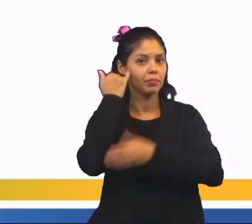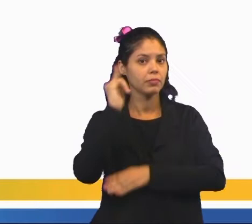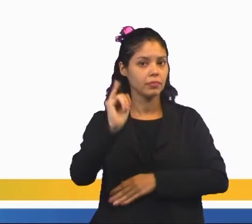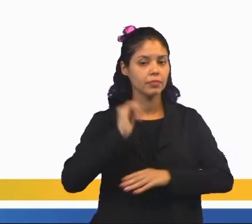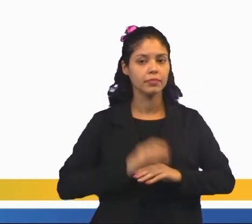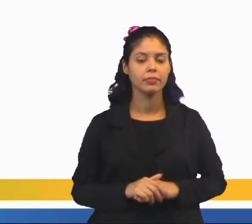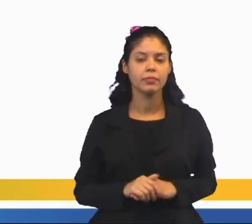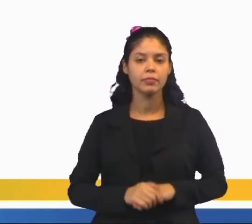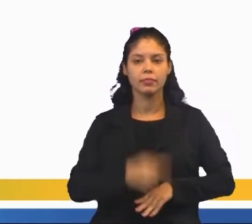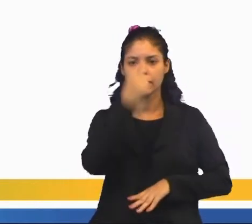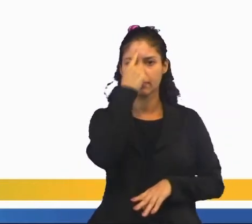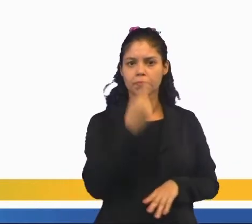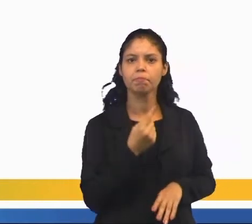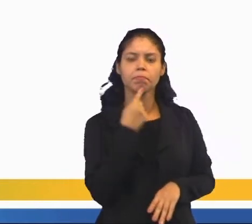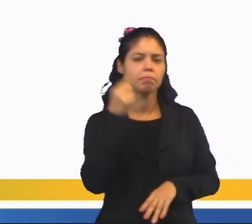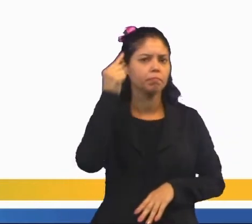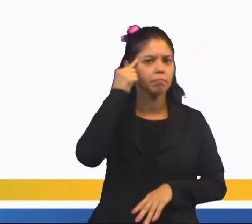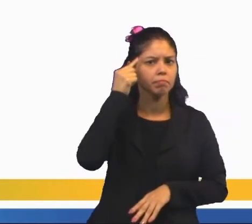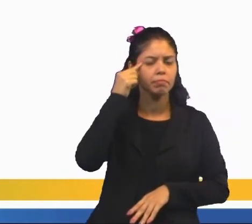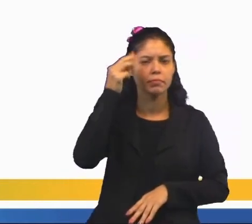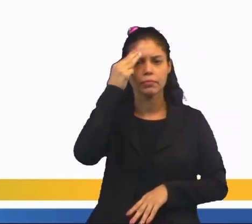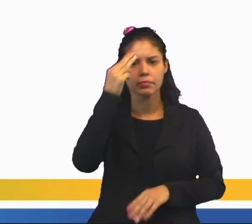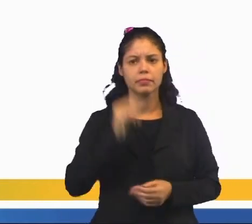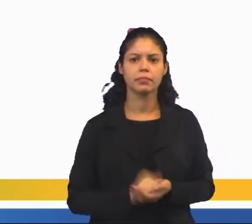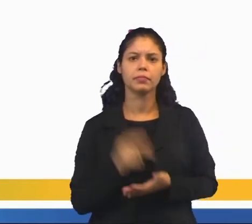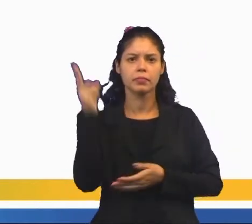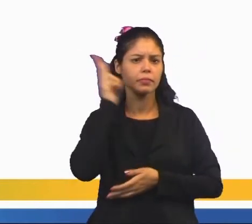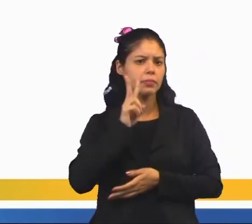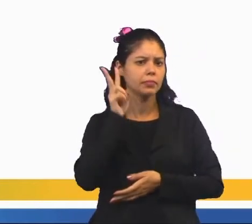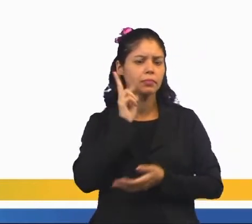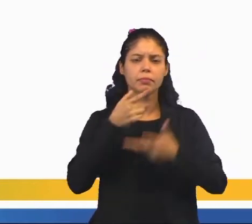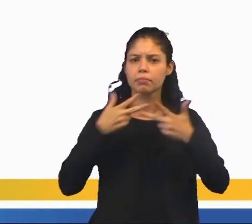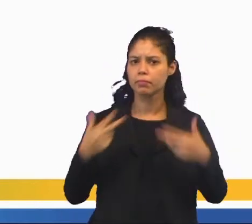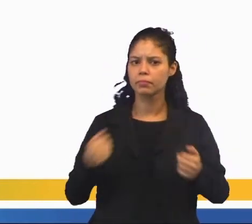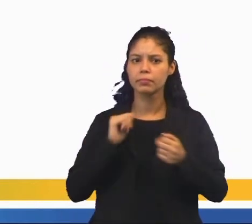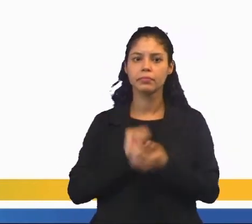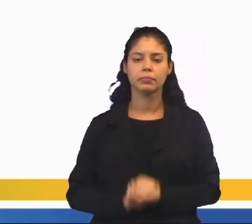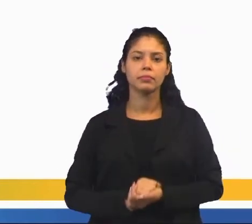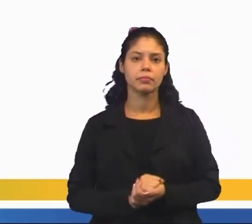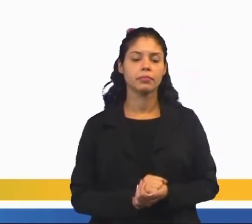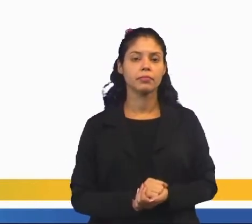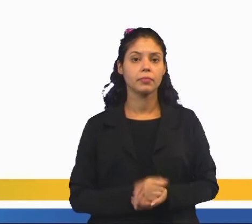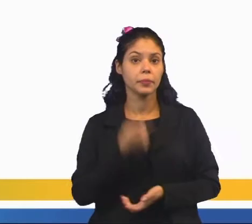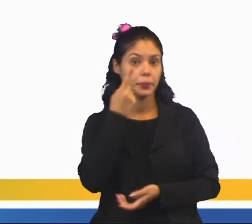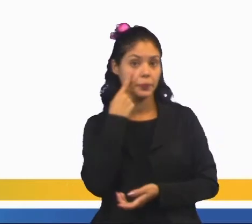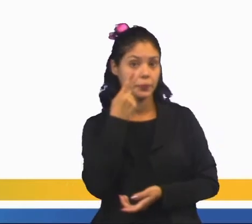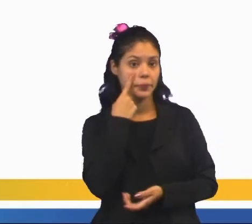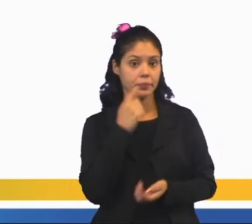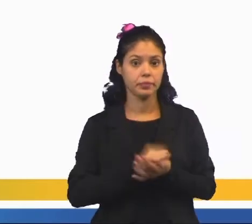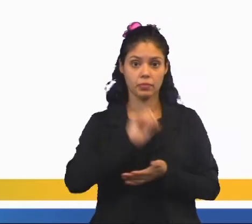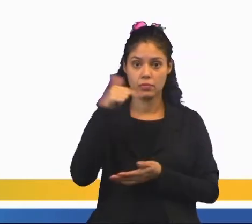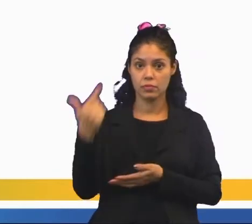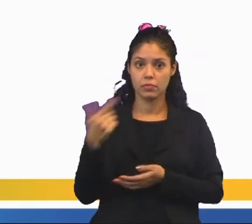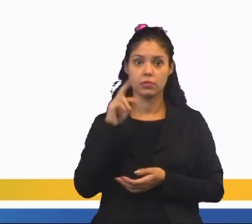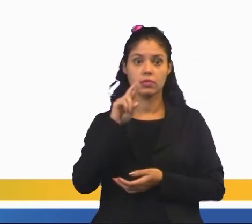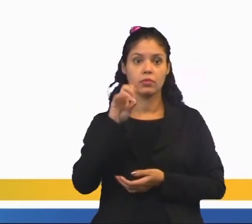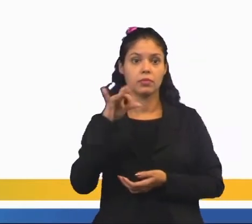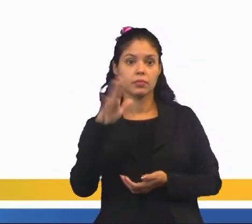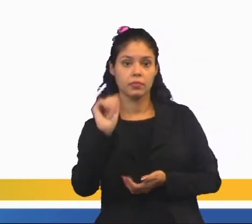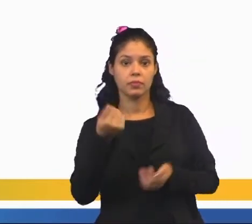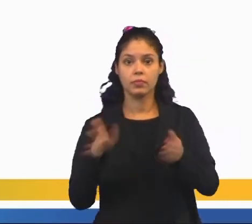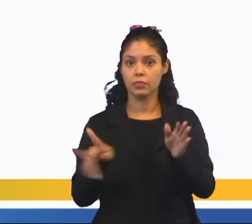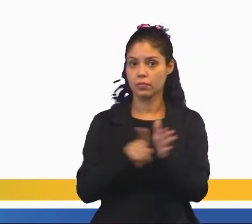conservar ideias, né? De guardar na memória, de lembrar das coisas. Então, olha só, o outro é a